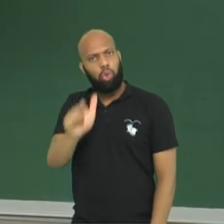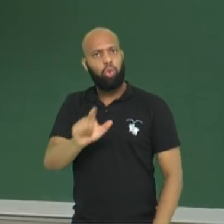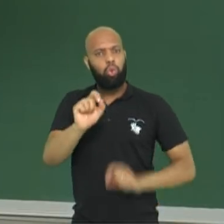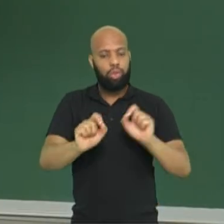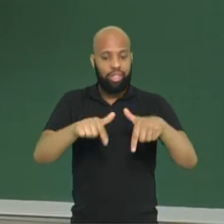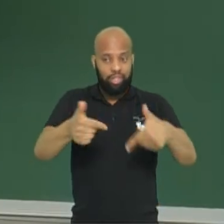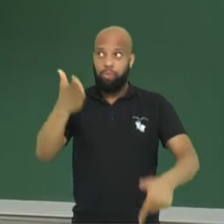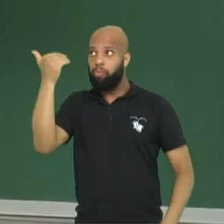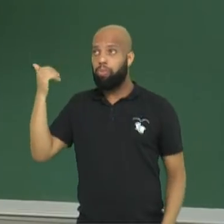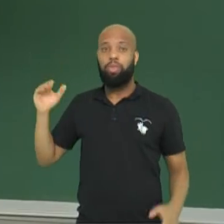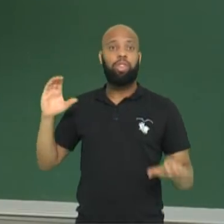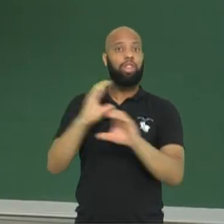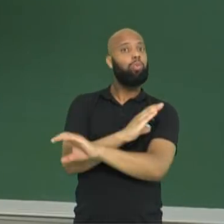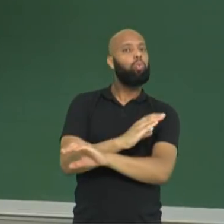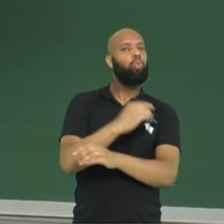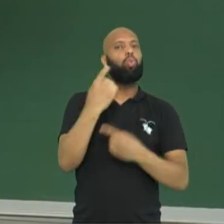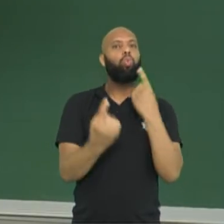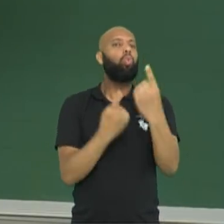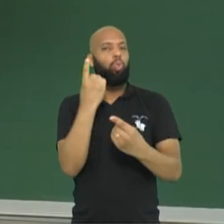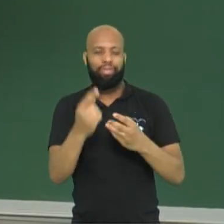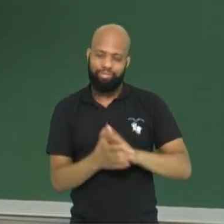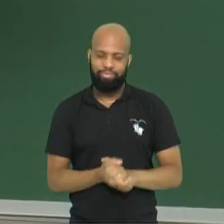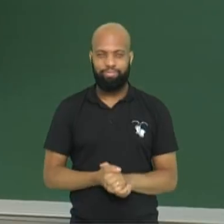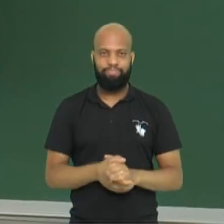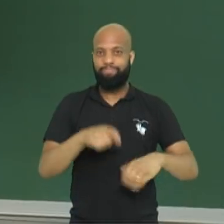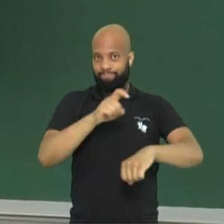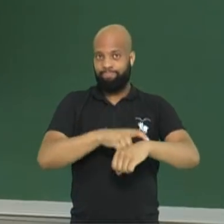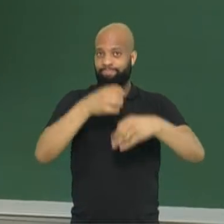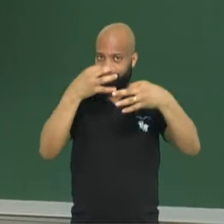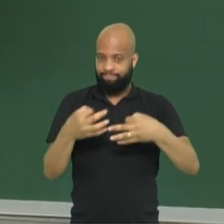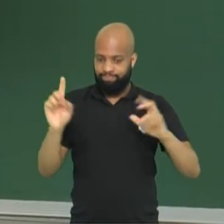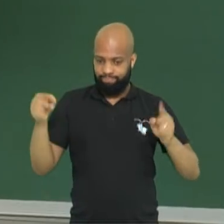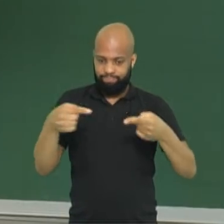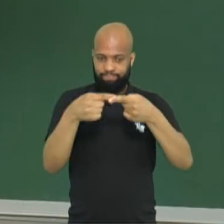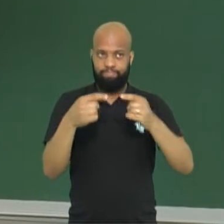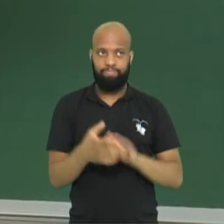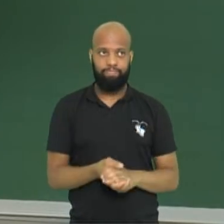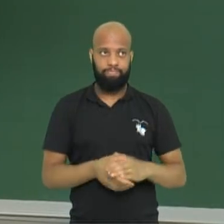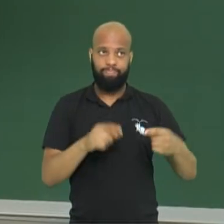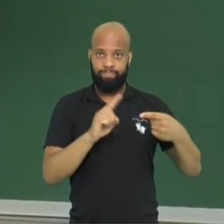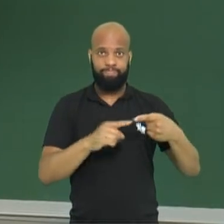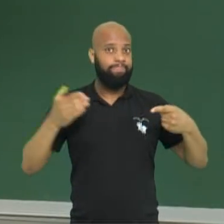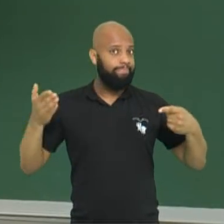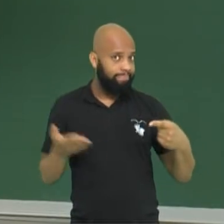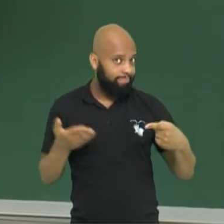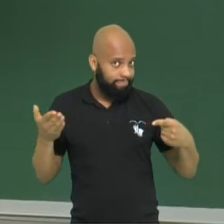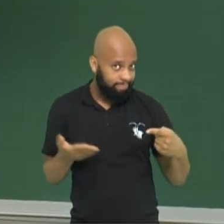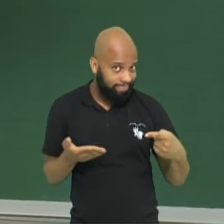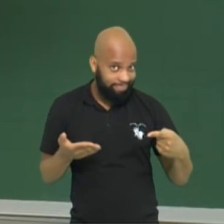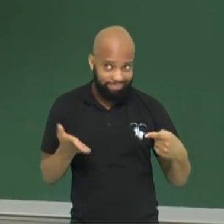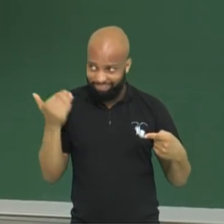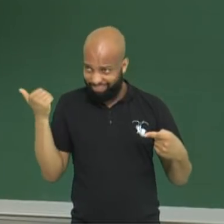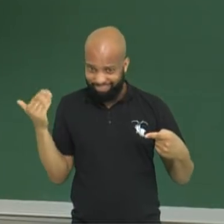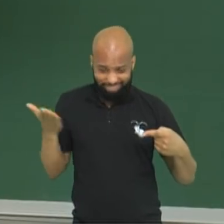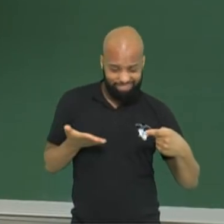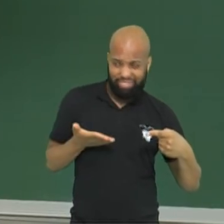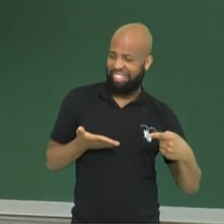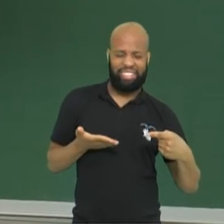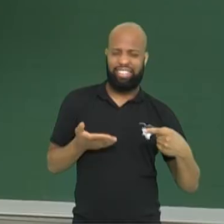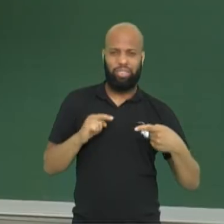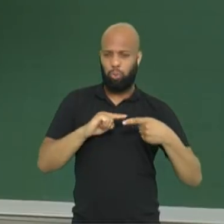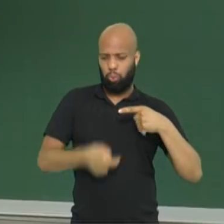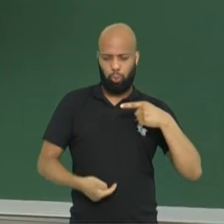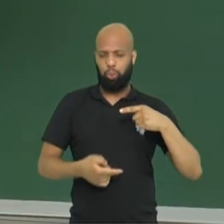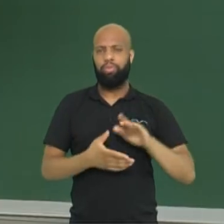passada e concluída. Qual que era o tempo, né? Era o presente? Uma ação passada é presente? Não,